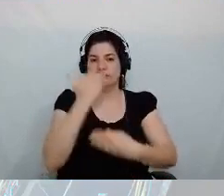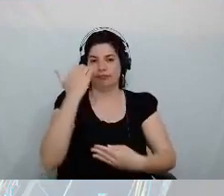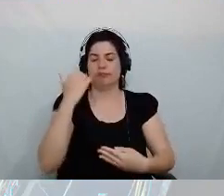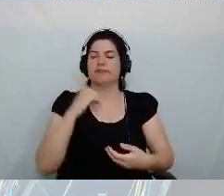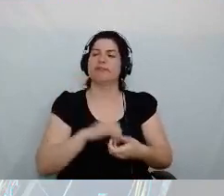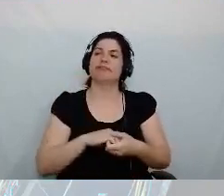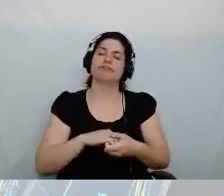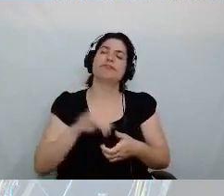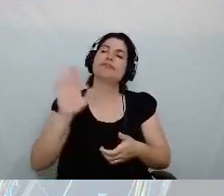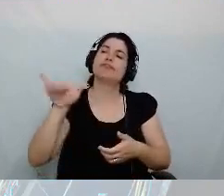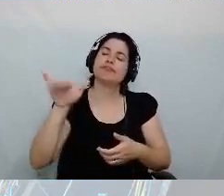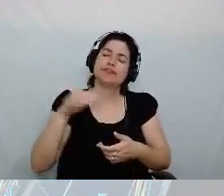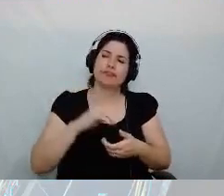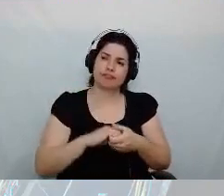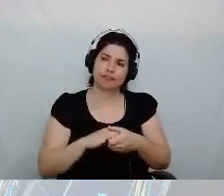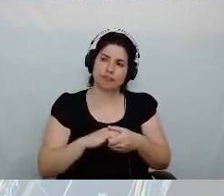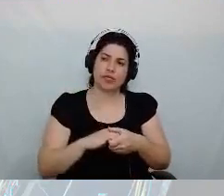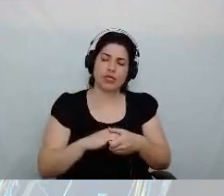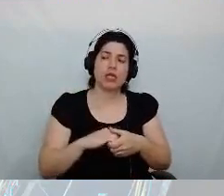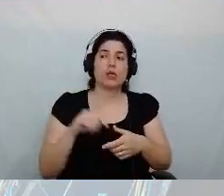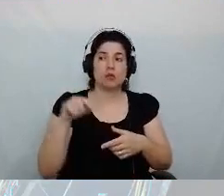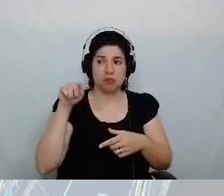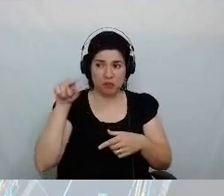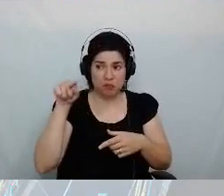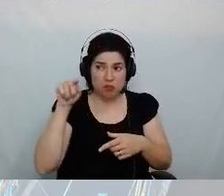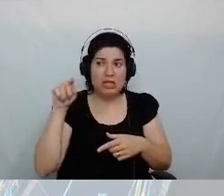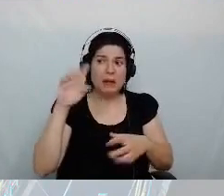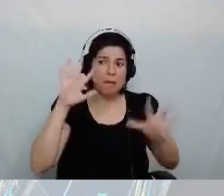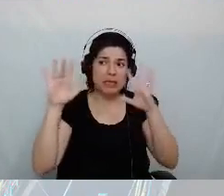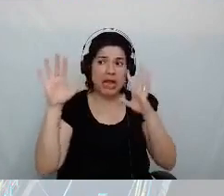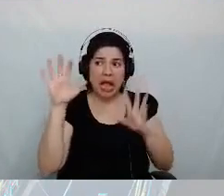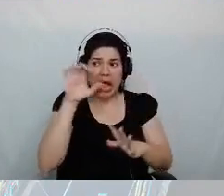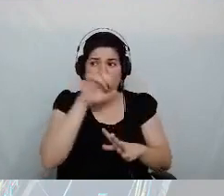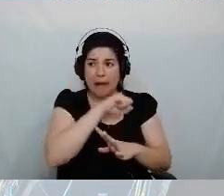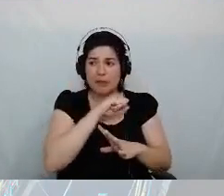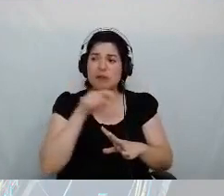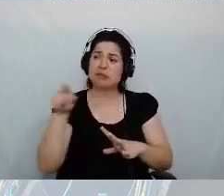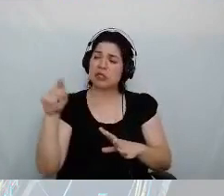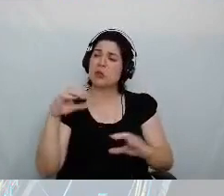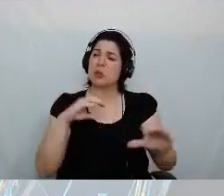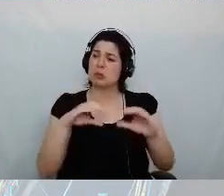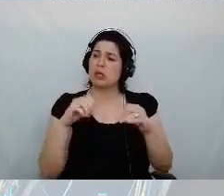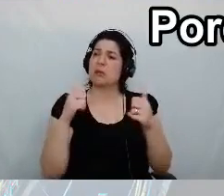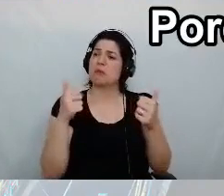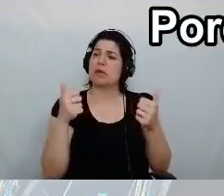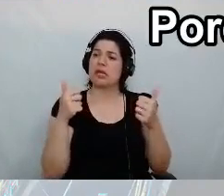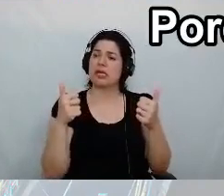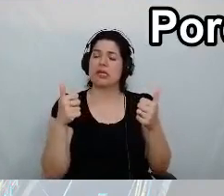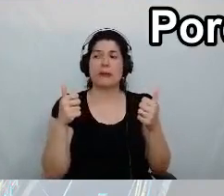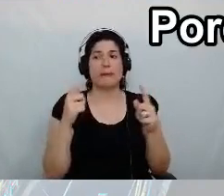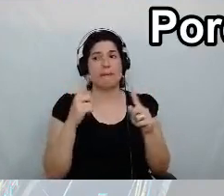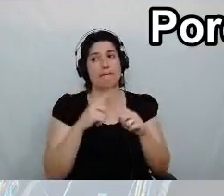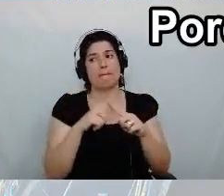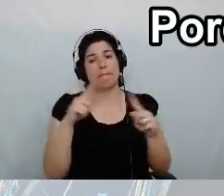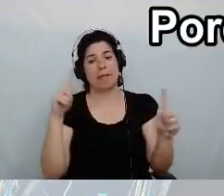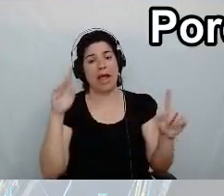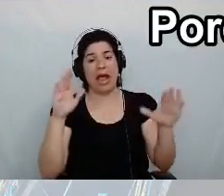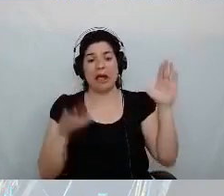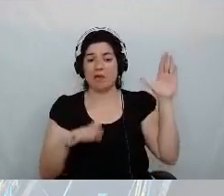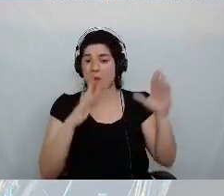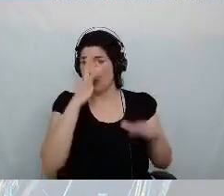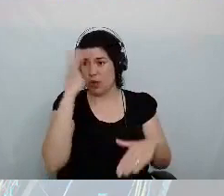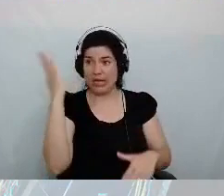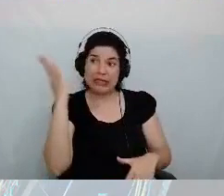falou assim, Zapata, você pensa muito rápido, você se comunica bem, porém nem sempre as pessoas sabem do que você